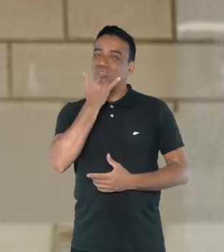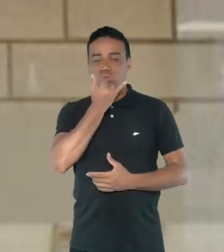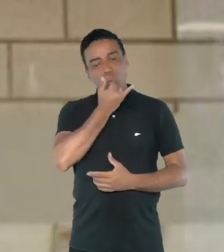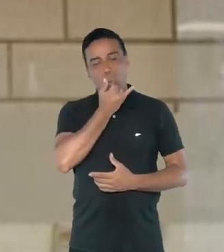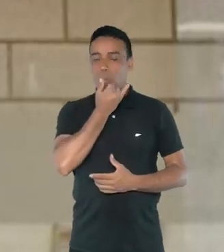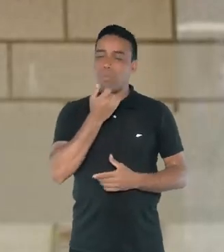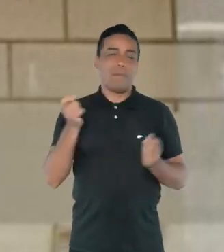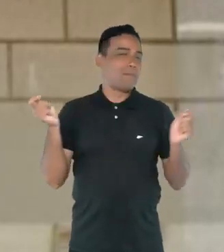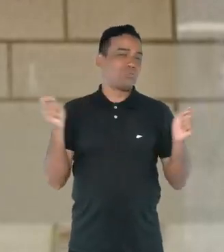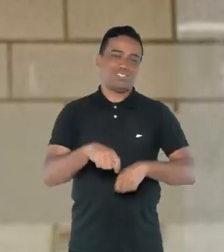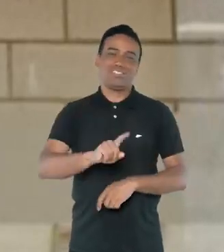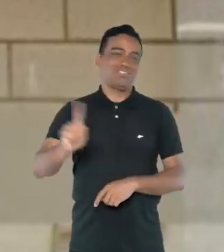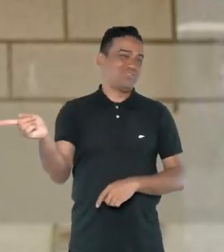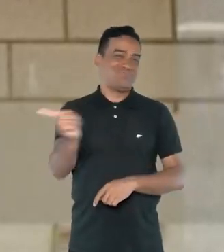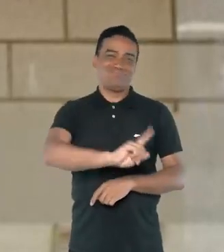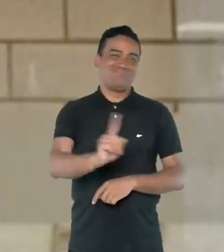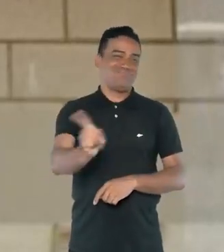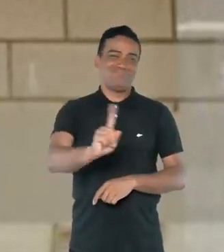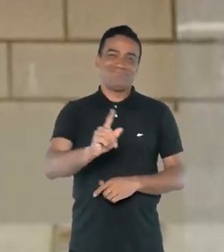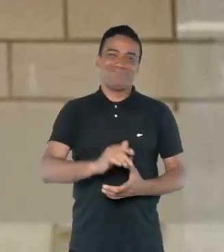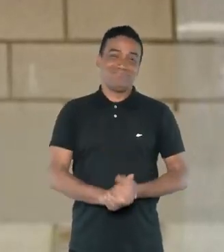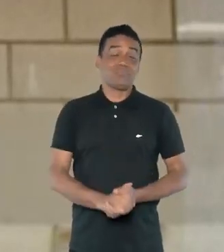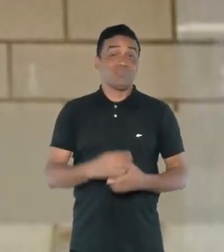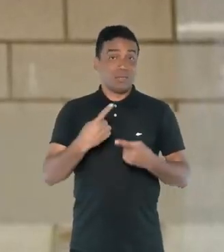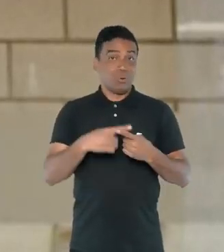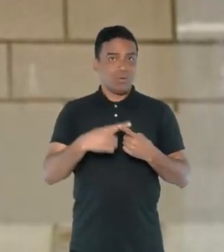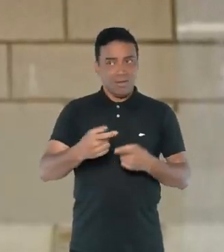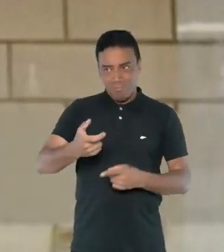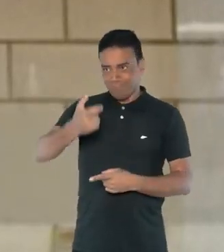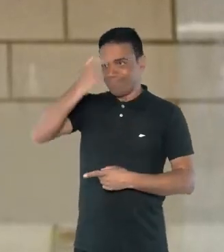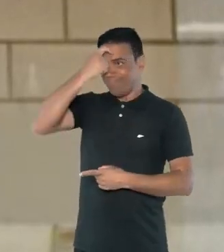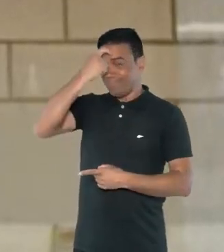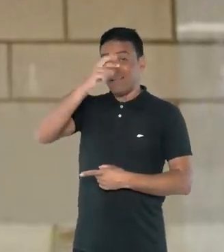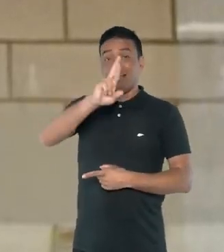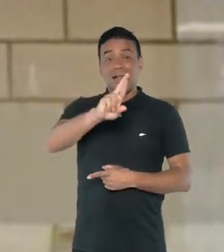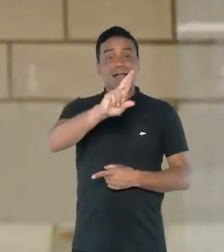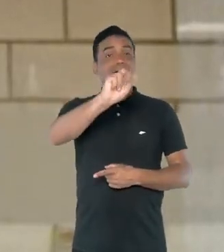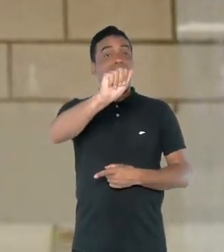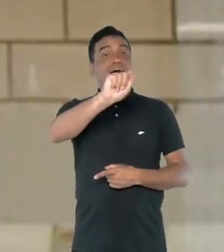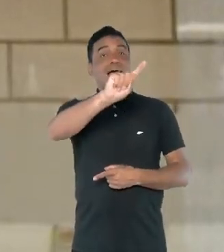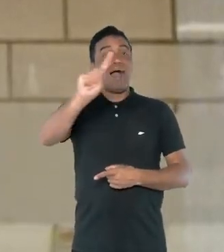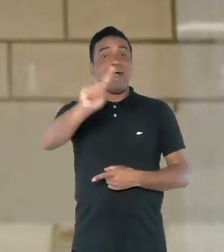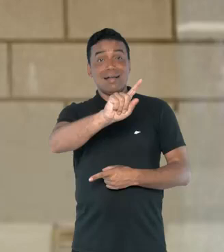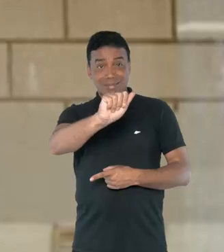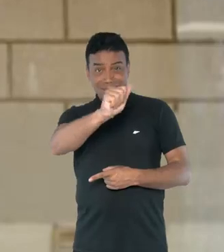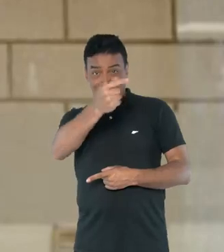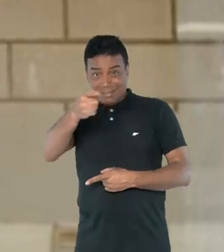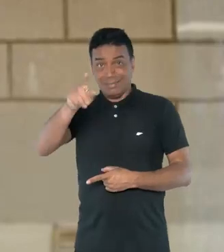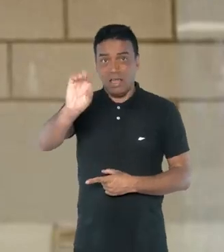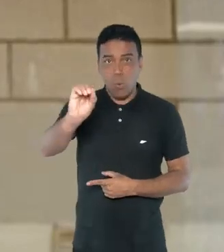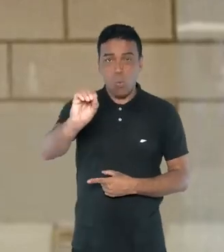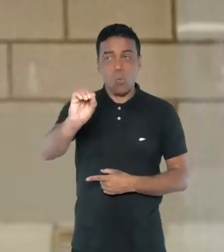isso não é possível. Até porque a razão, ela é incapaz de